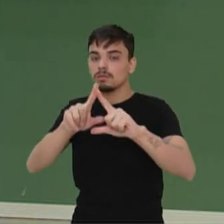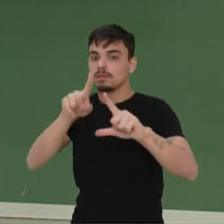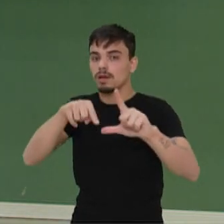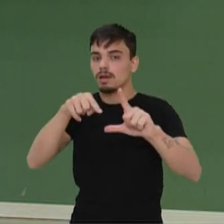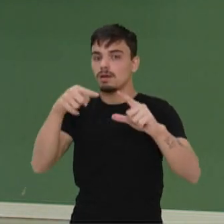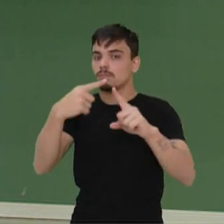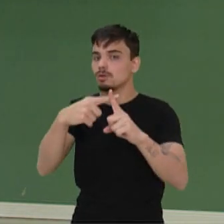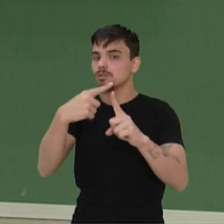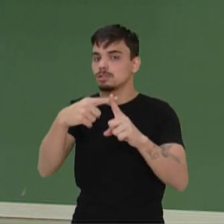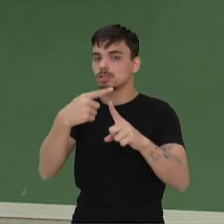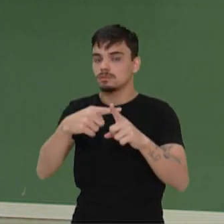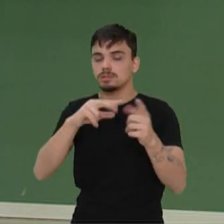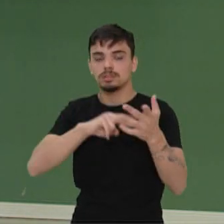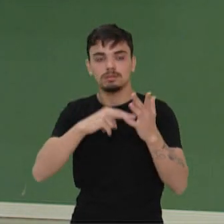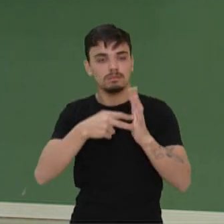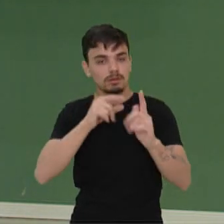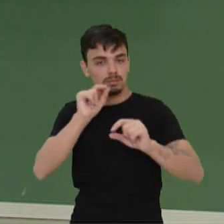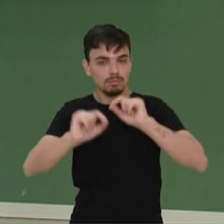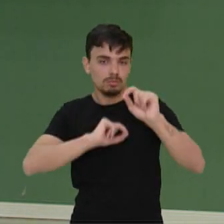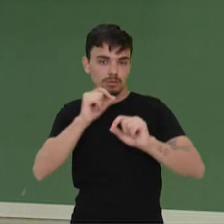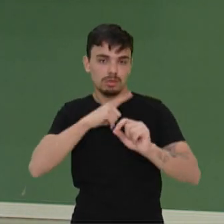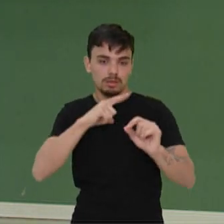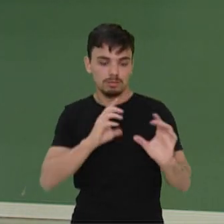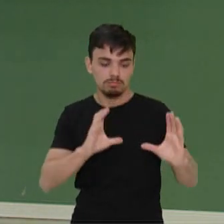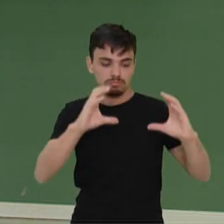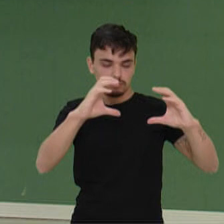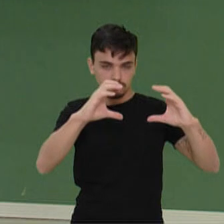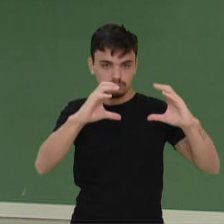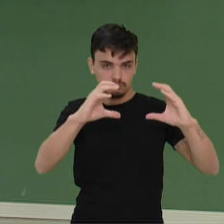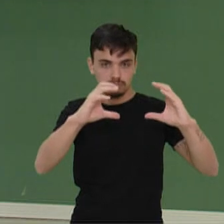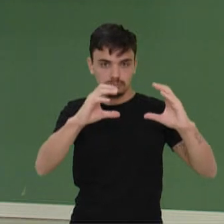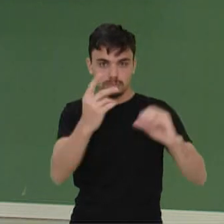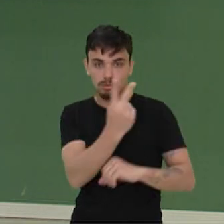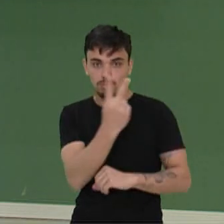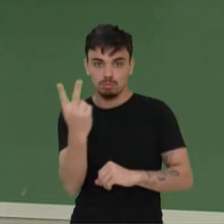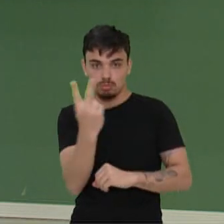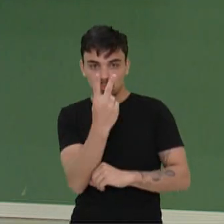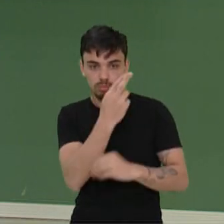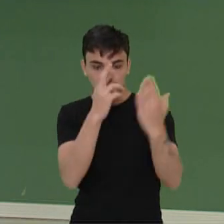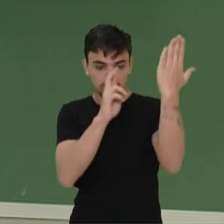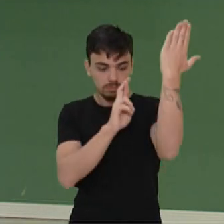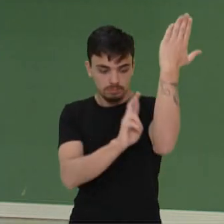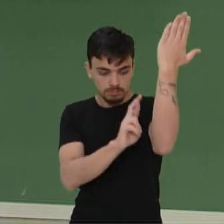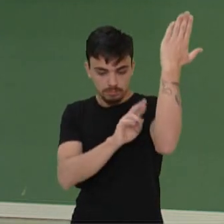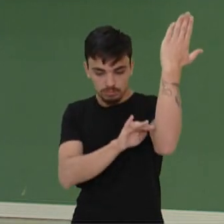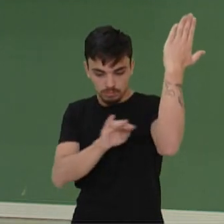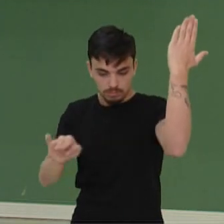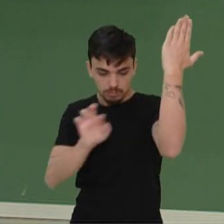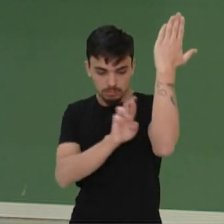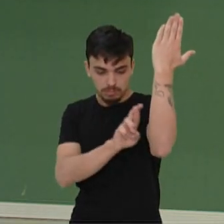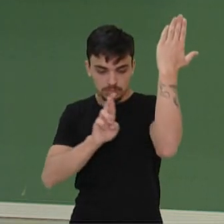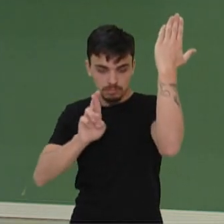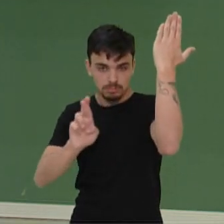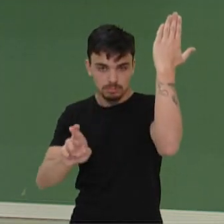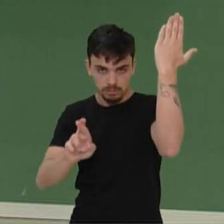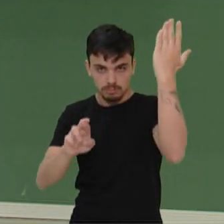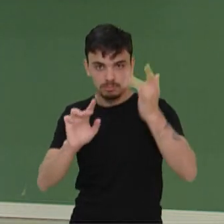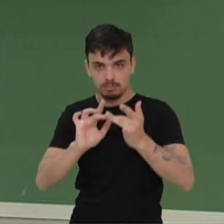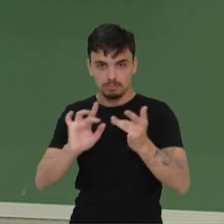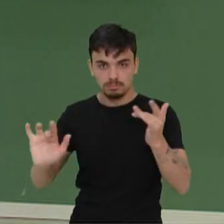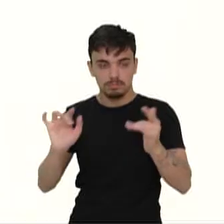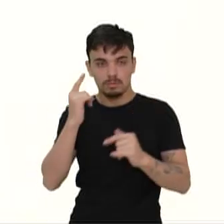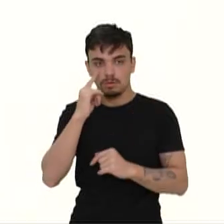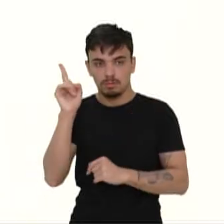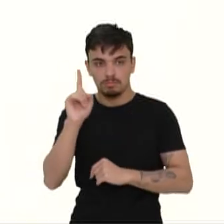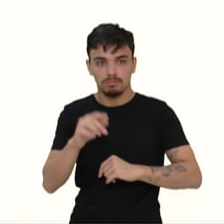delta é positivo, significa que temos aí uma função com duas raízes reais e distintas, ok? Olha só,